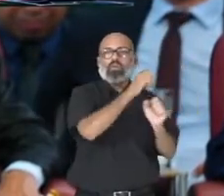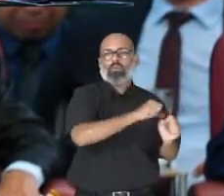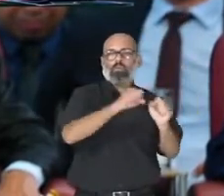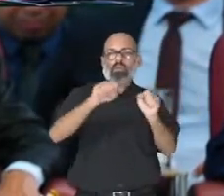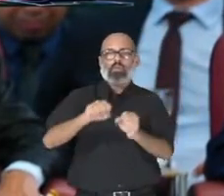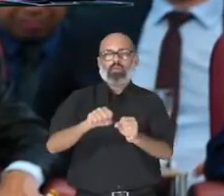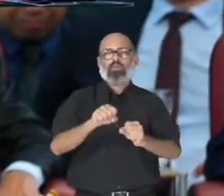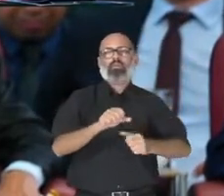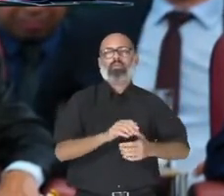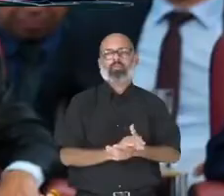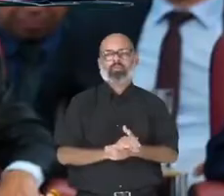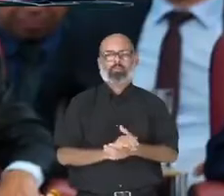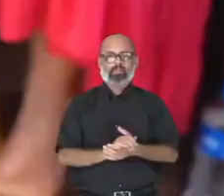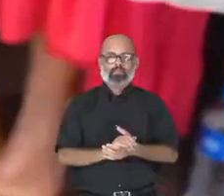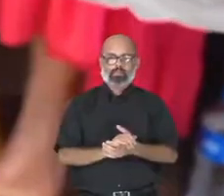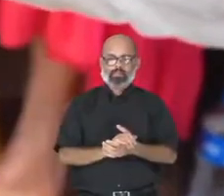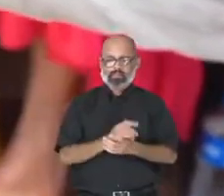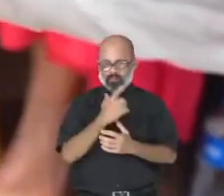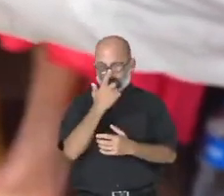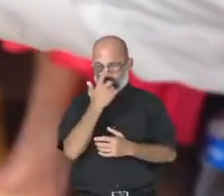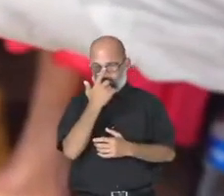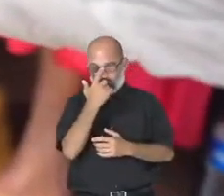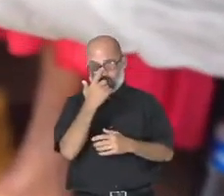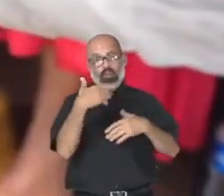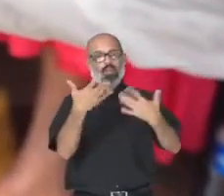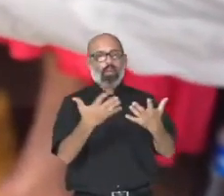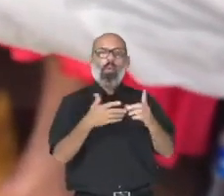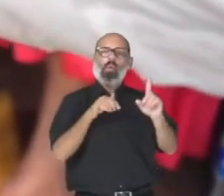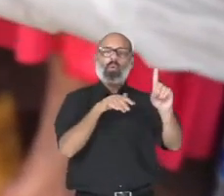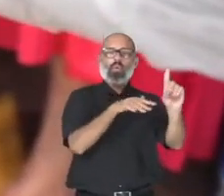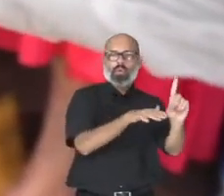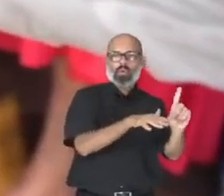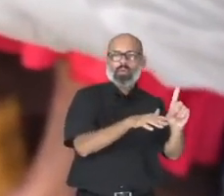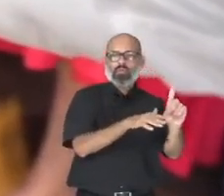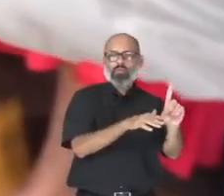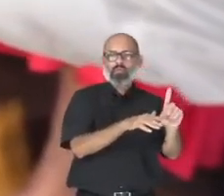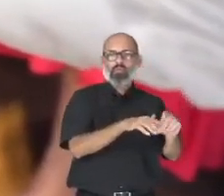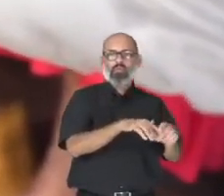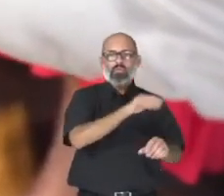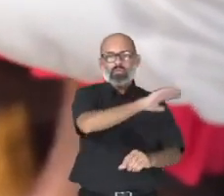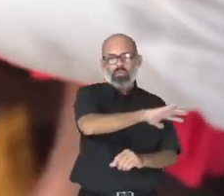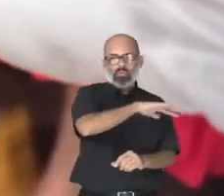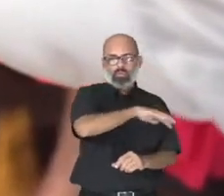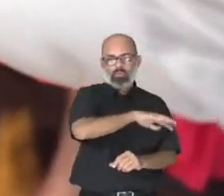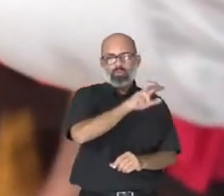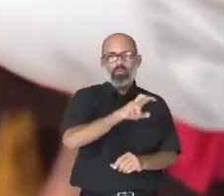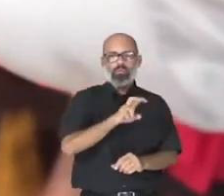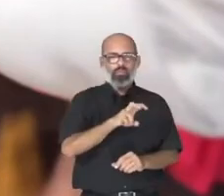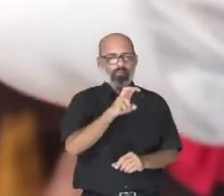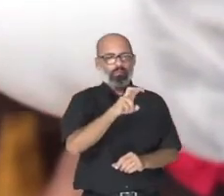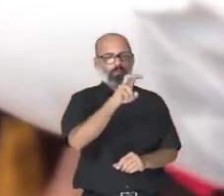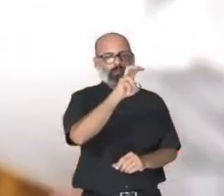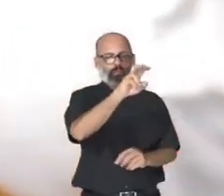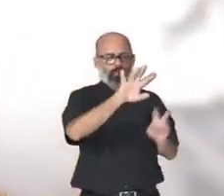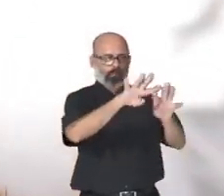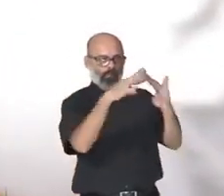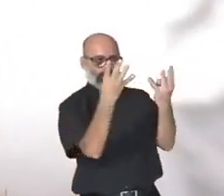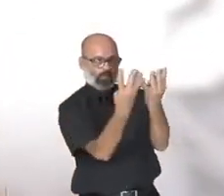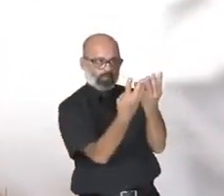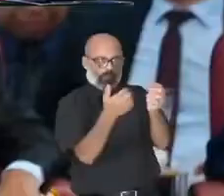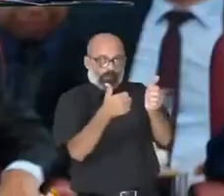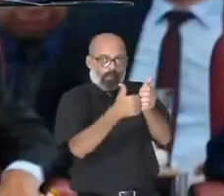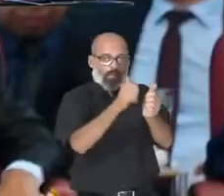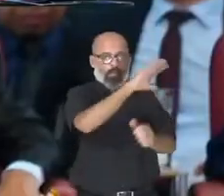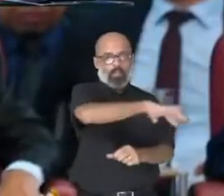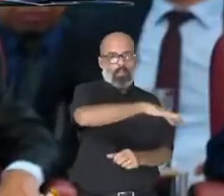revestidos de poder. E esses discípulos subiram para Jerusalém. E quando chegaram no solapé da